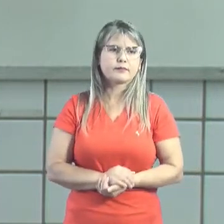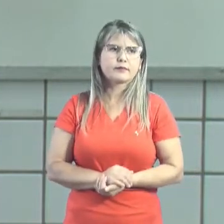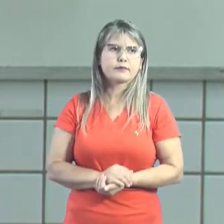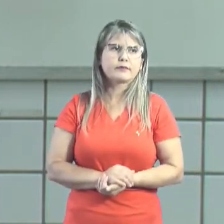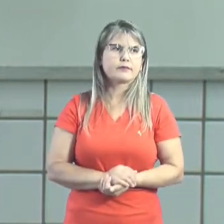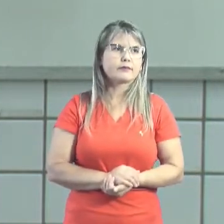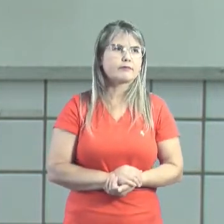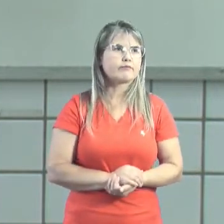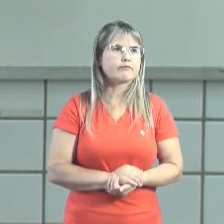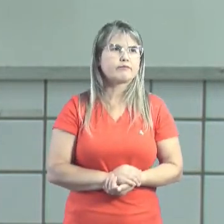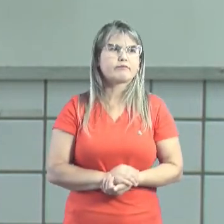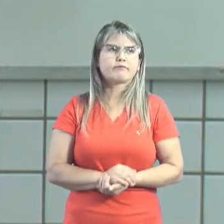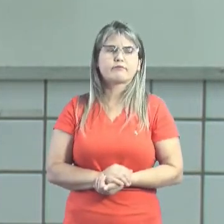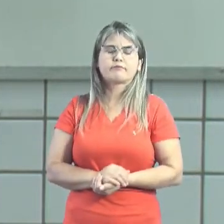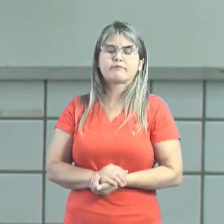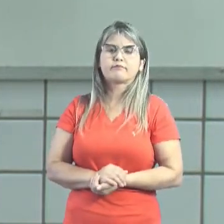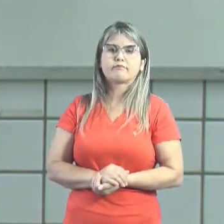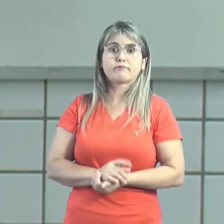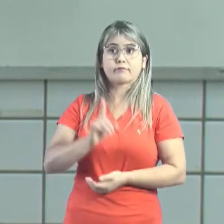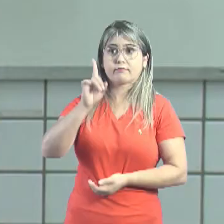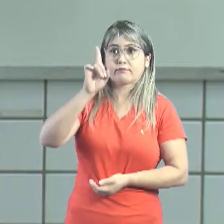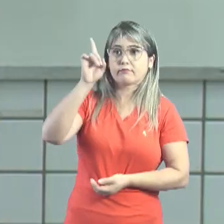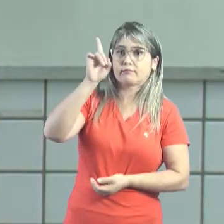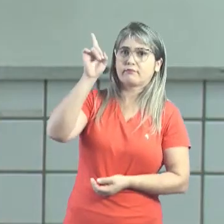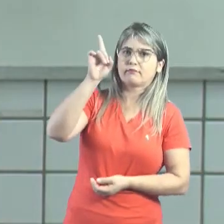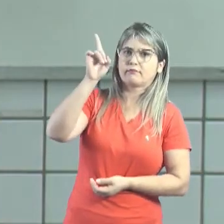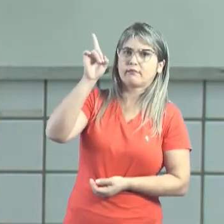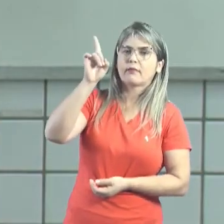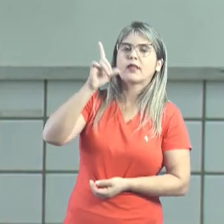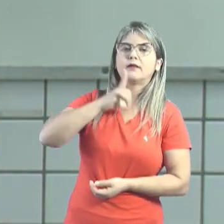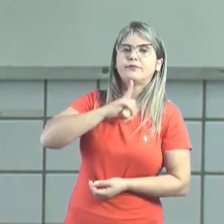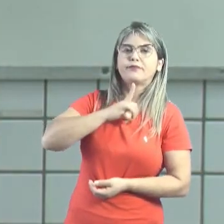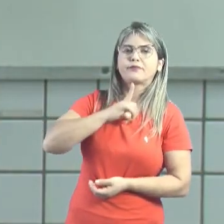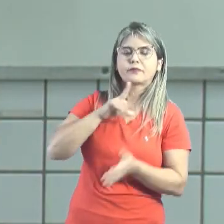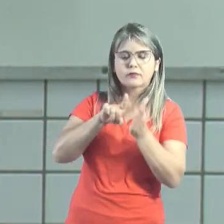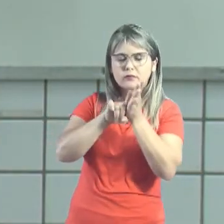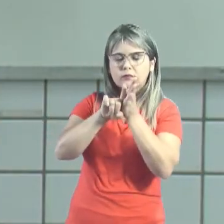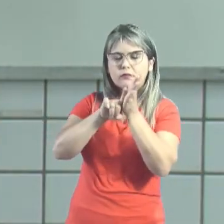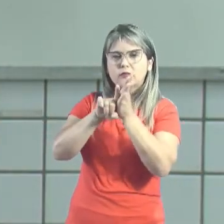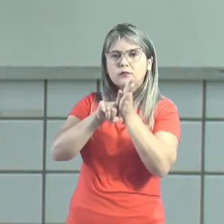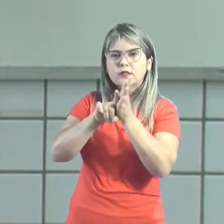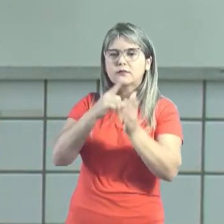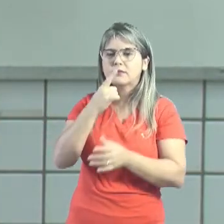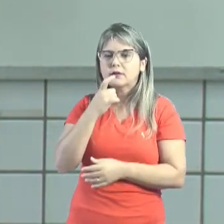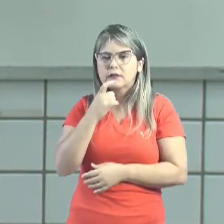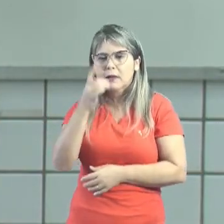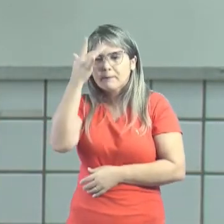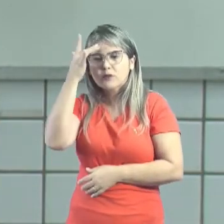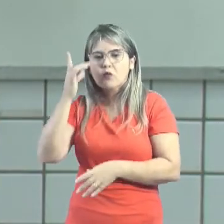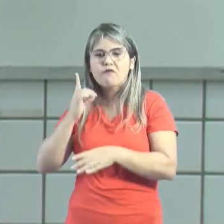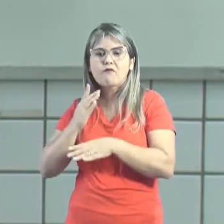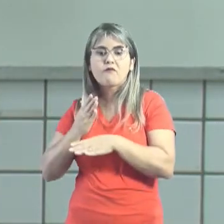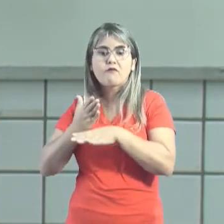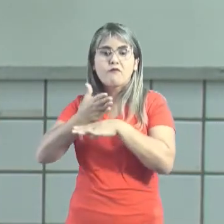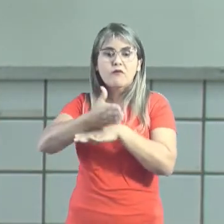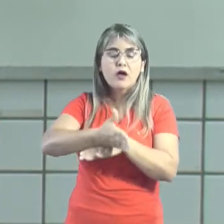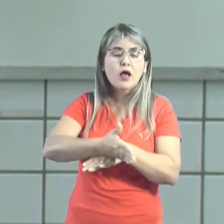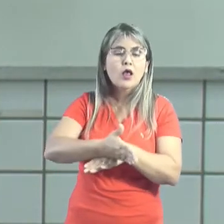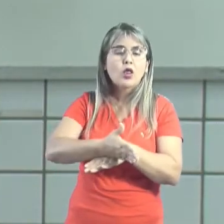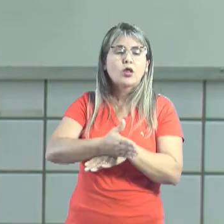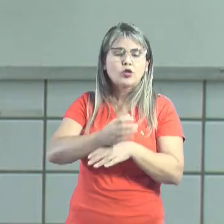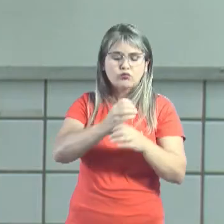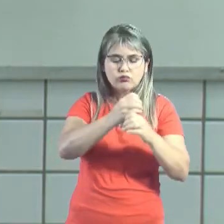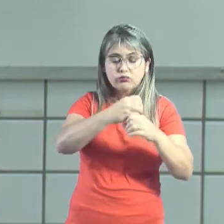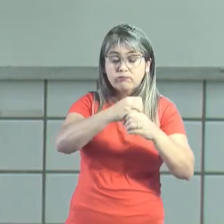Aqui nós temos um exame de sangue, né? Geralmente as pessoas vão ao laboratório, então fazem um check-up, e aí o médico